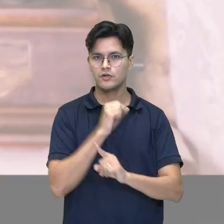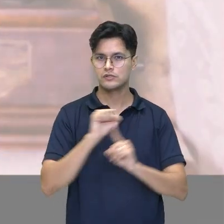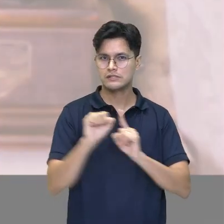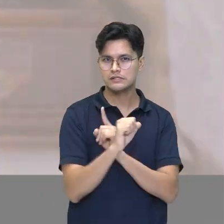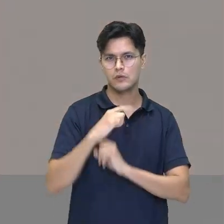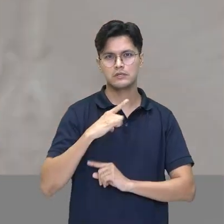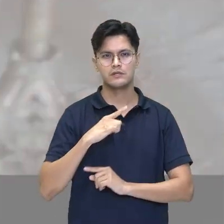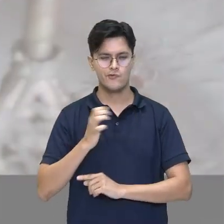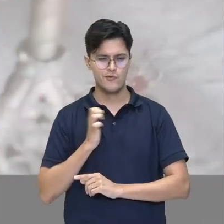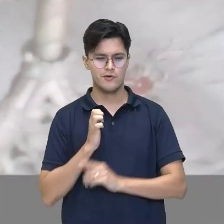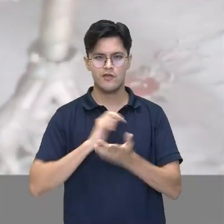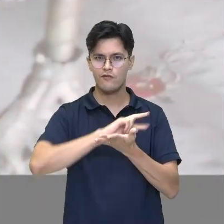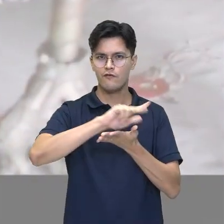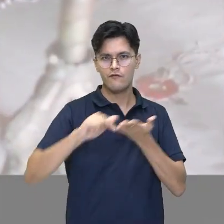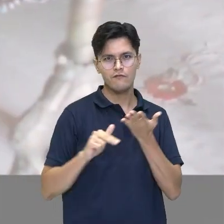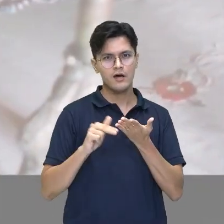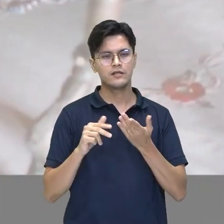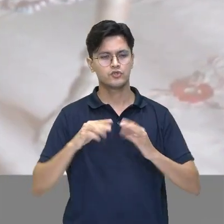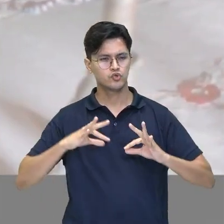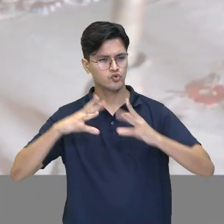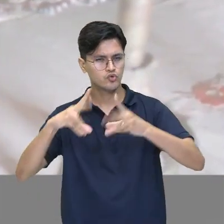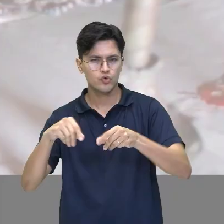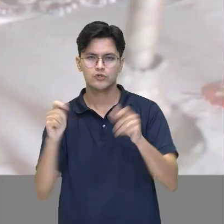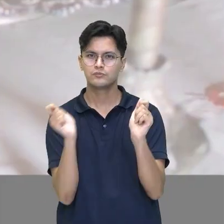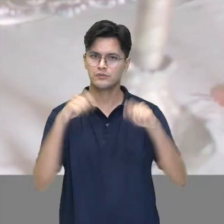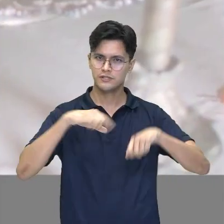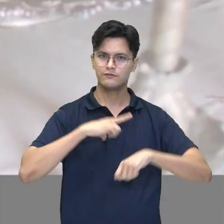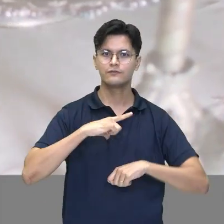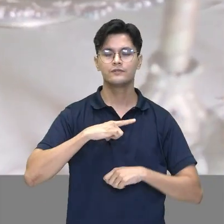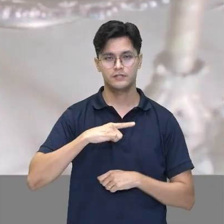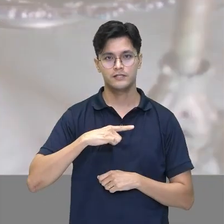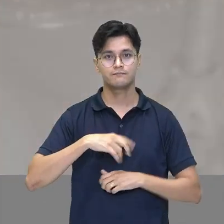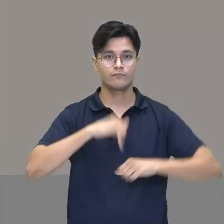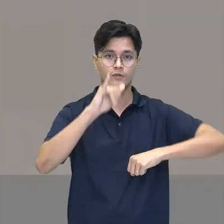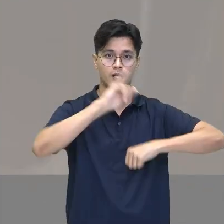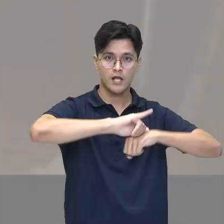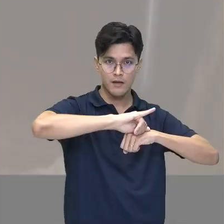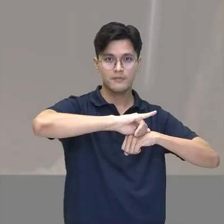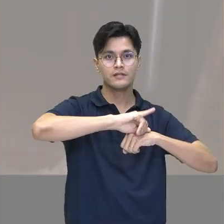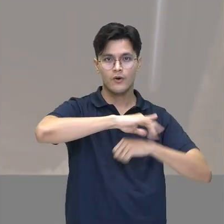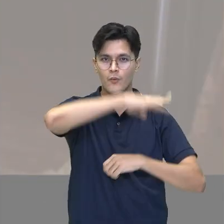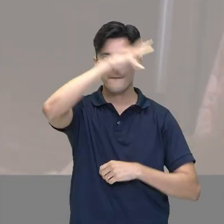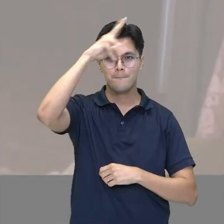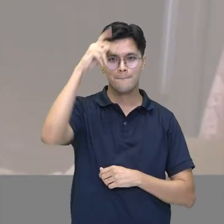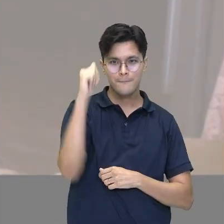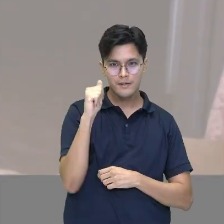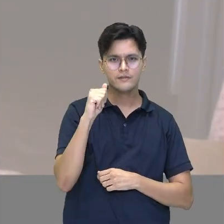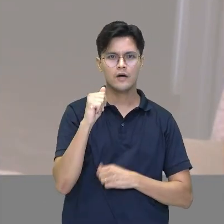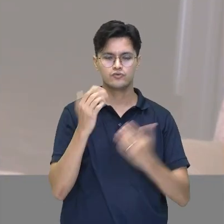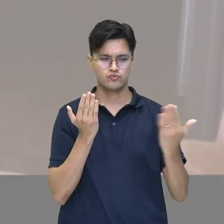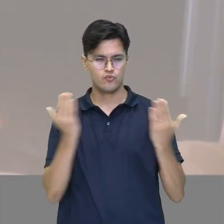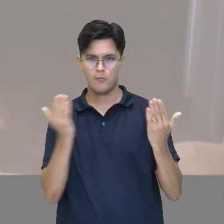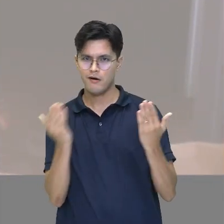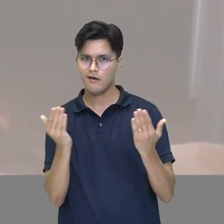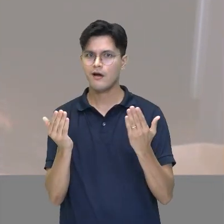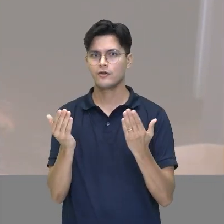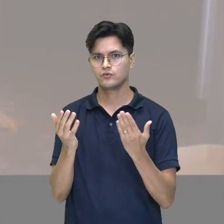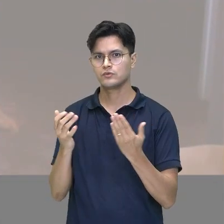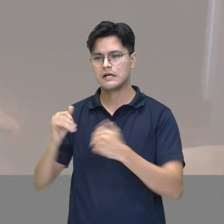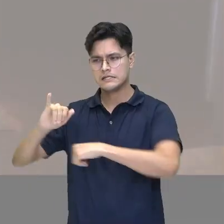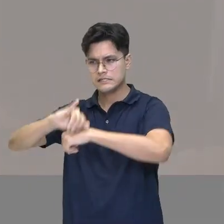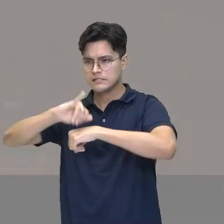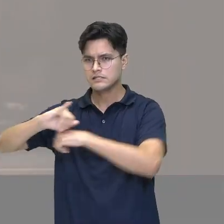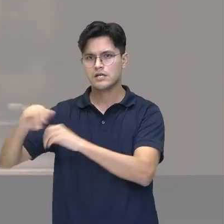acessíveis a poucos. A capital amazonense foi comparada a elegantes cidades europeias, devido ao progresso oriundo da exploração